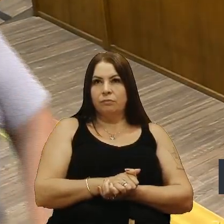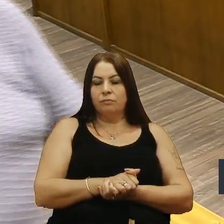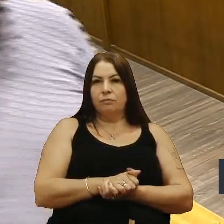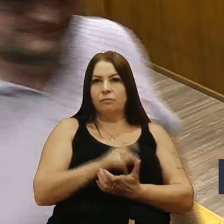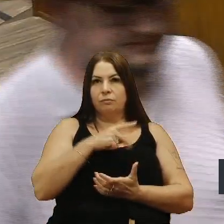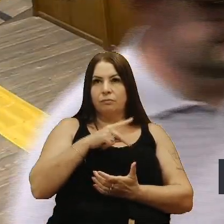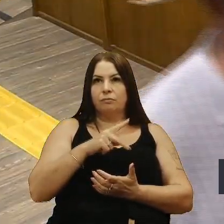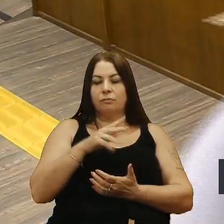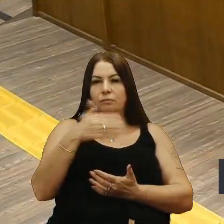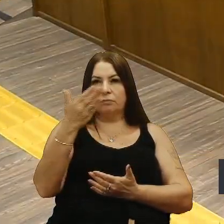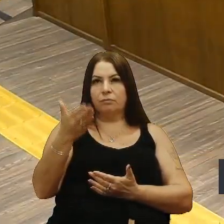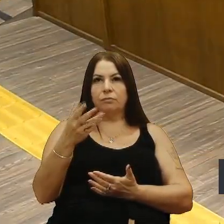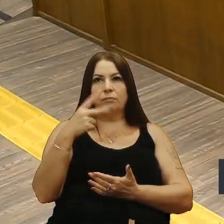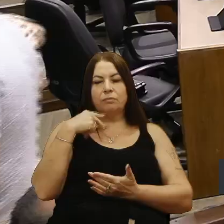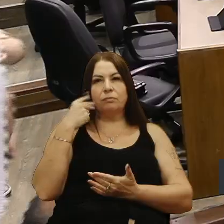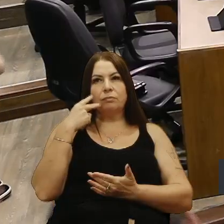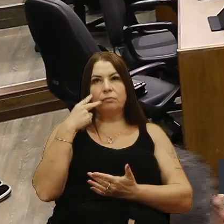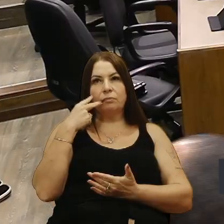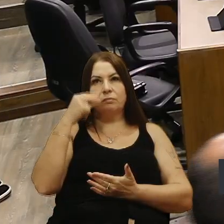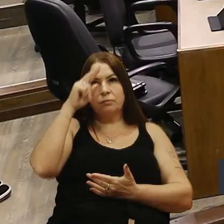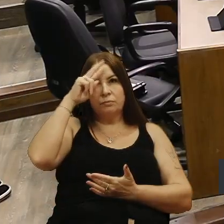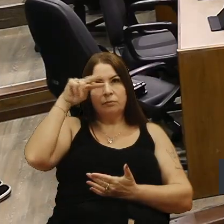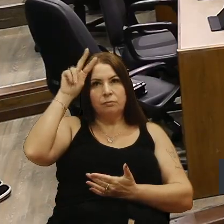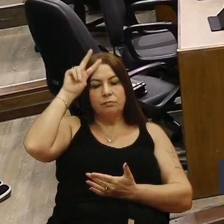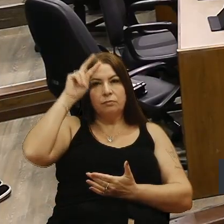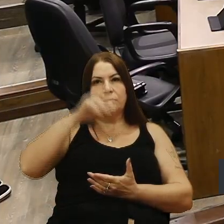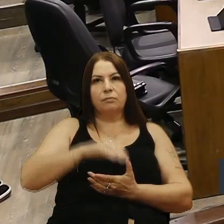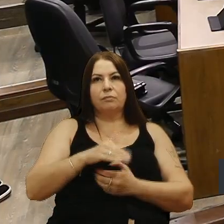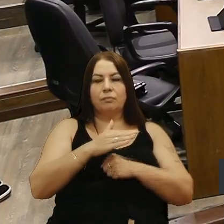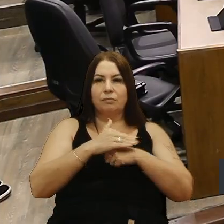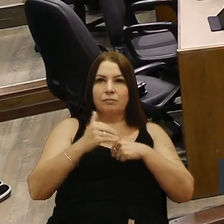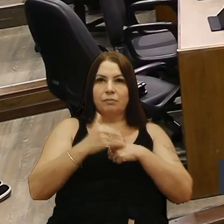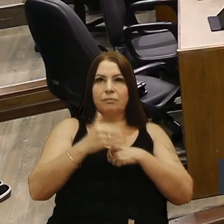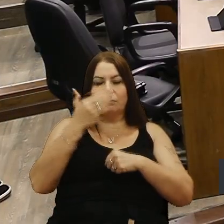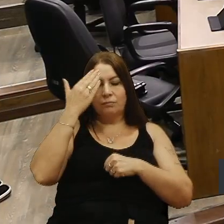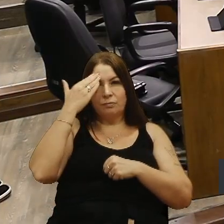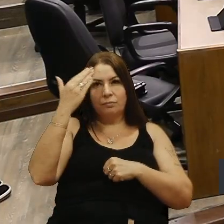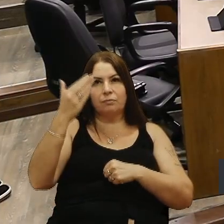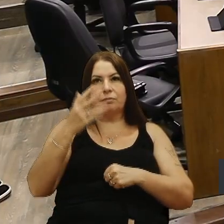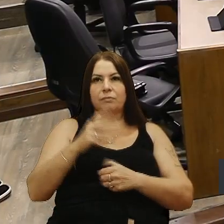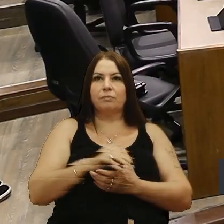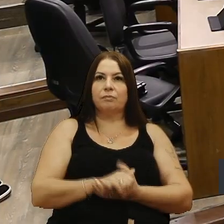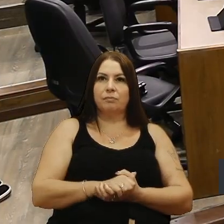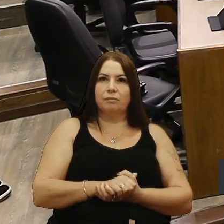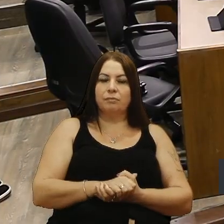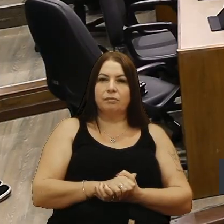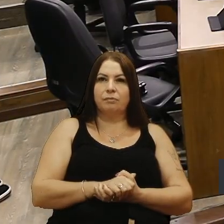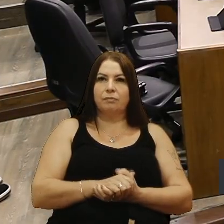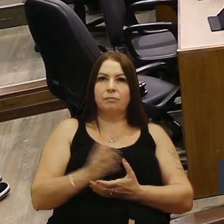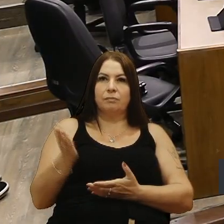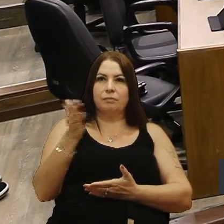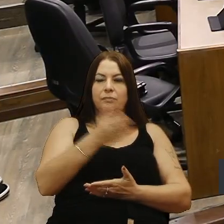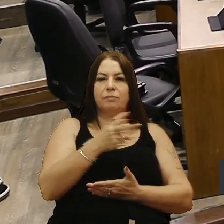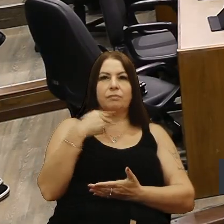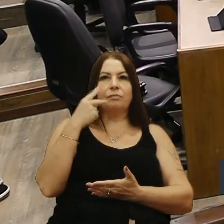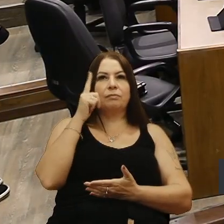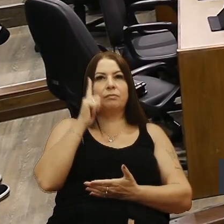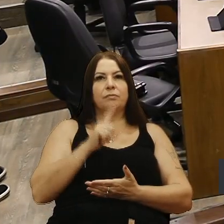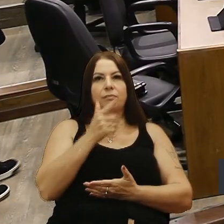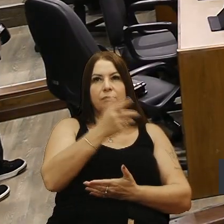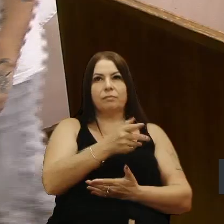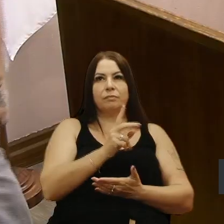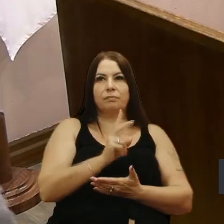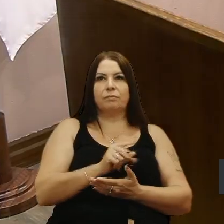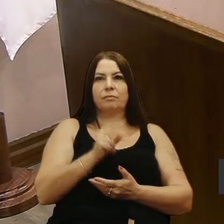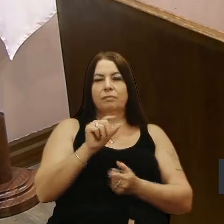Presidente, eu passo meu espaço para o vereador Edson da Rosa. Querido, obrigado pela vossa deferência. Passo os trabalhos ao vereador Lucas Carinhado para que eu